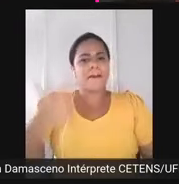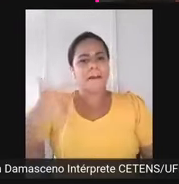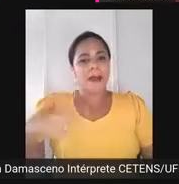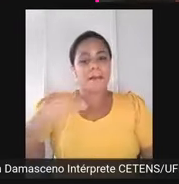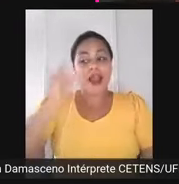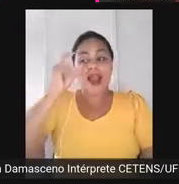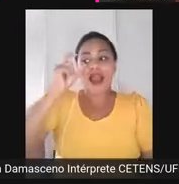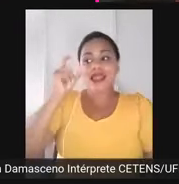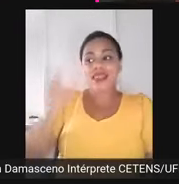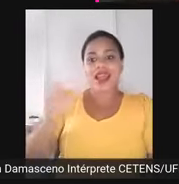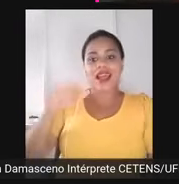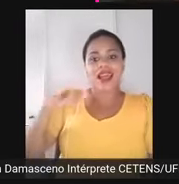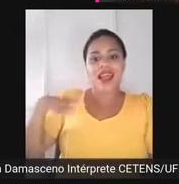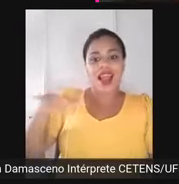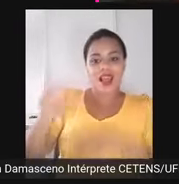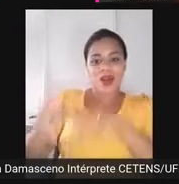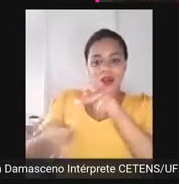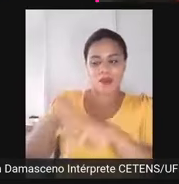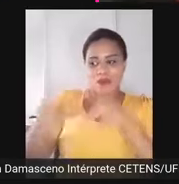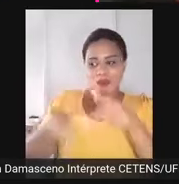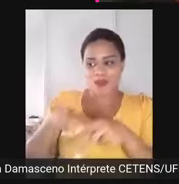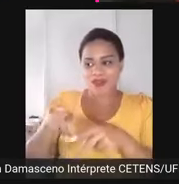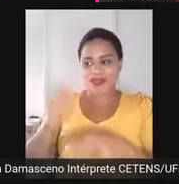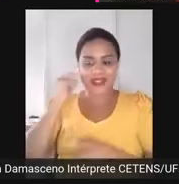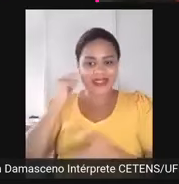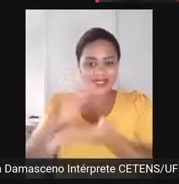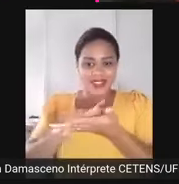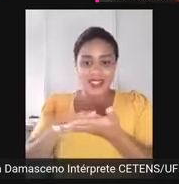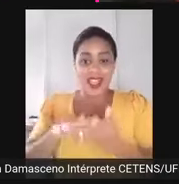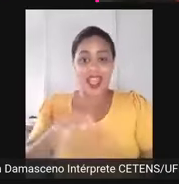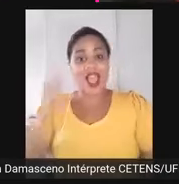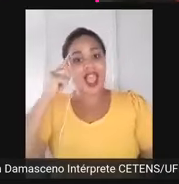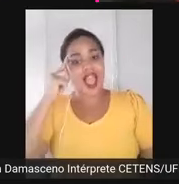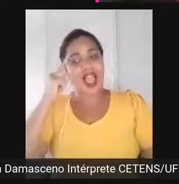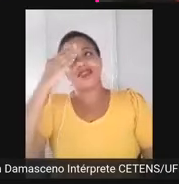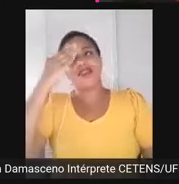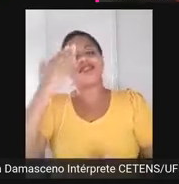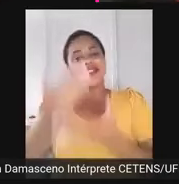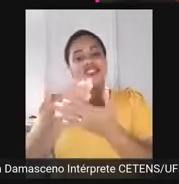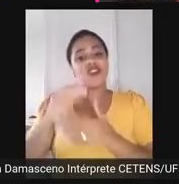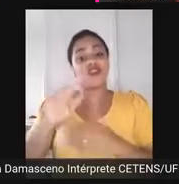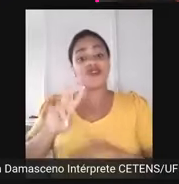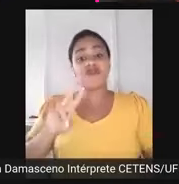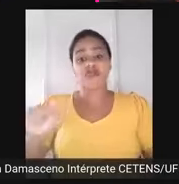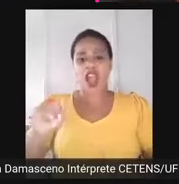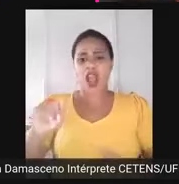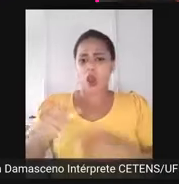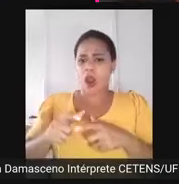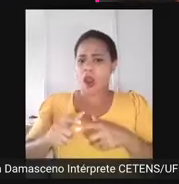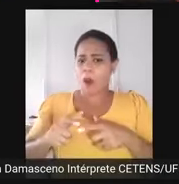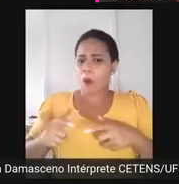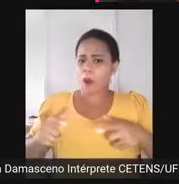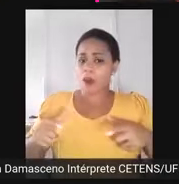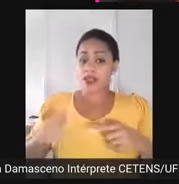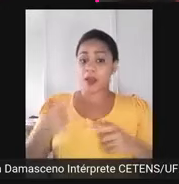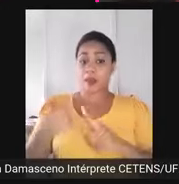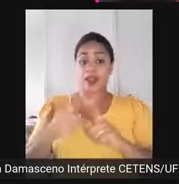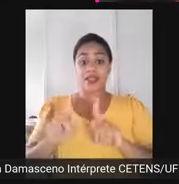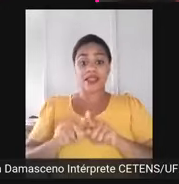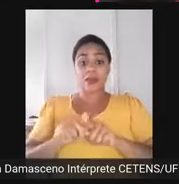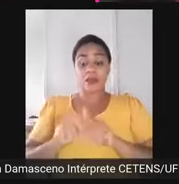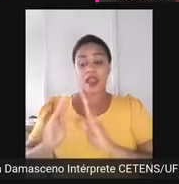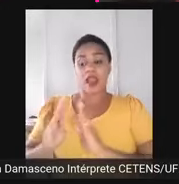ciganos. E com isso, eu acredito que a tendência é crescer, porque com o processo de sedentarização também,